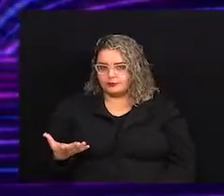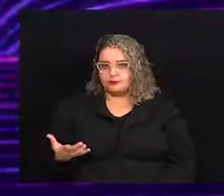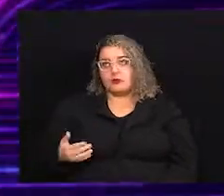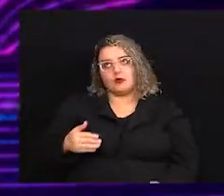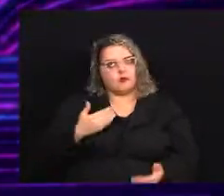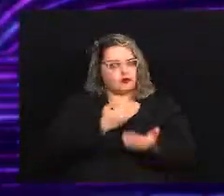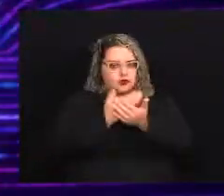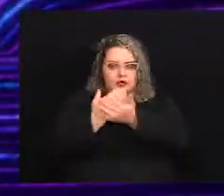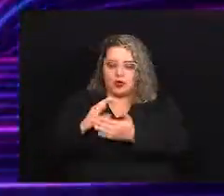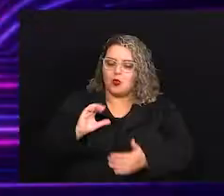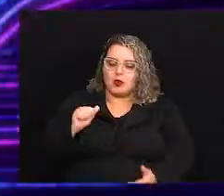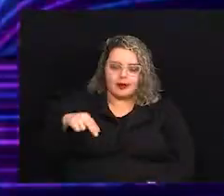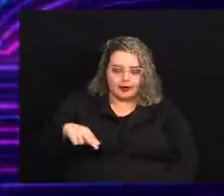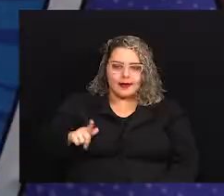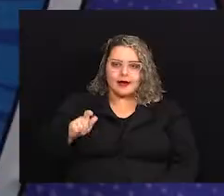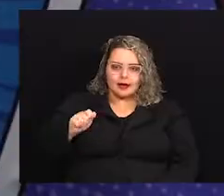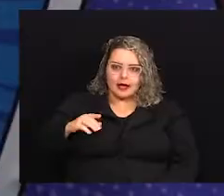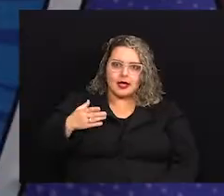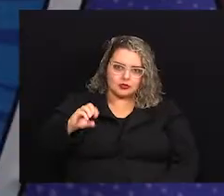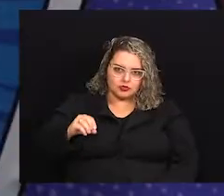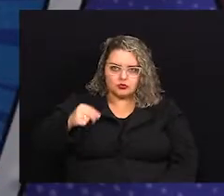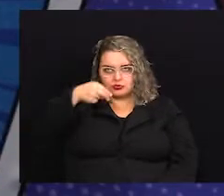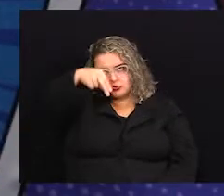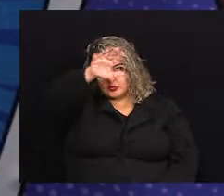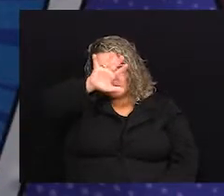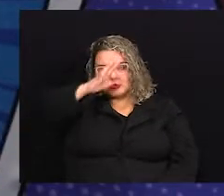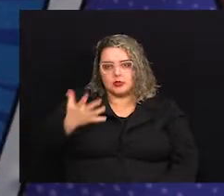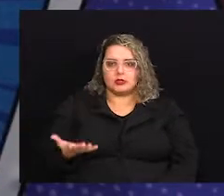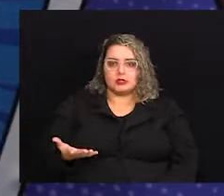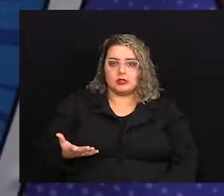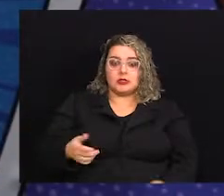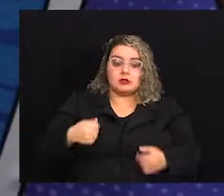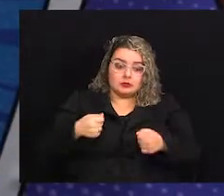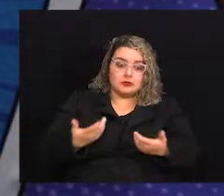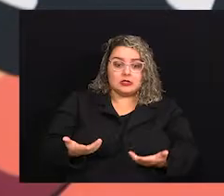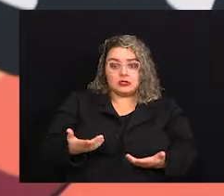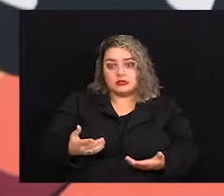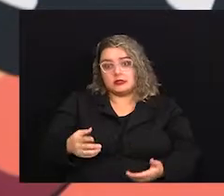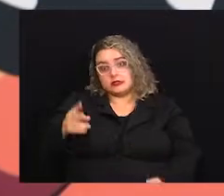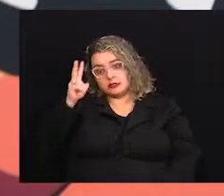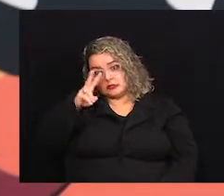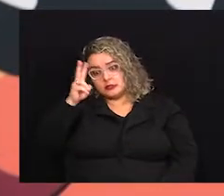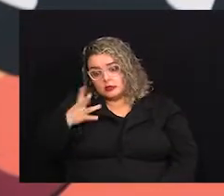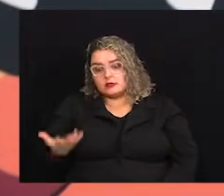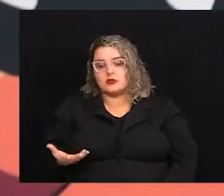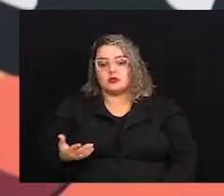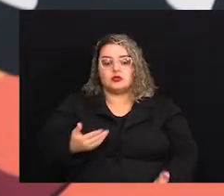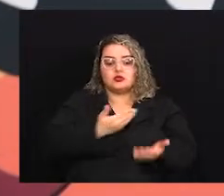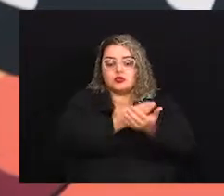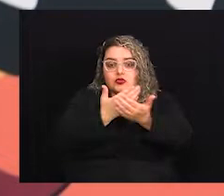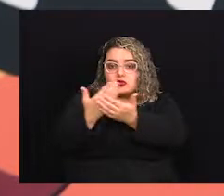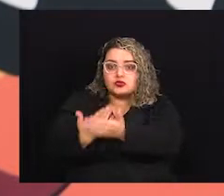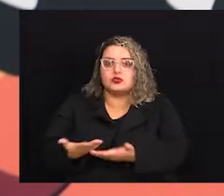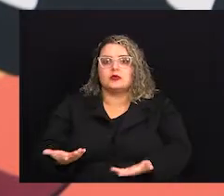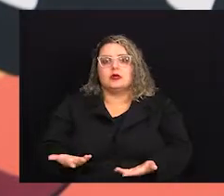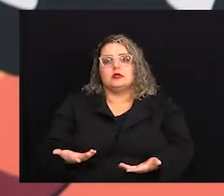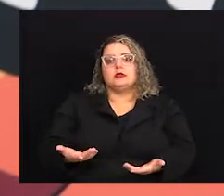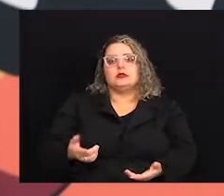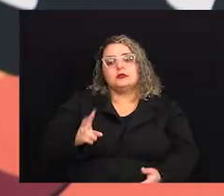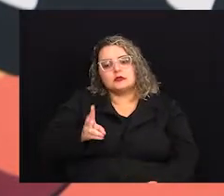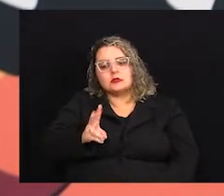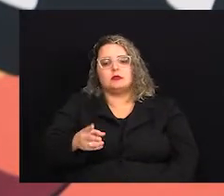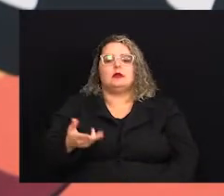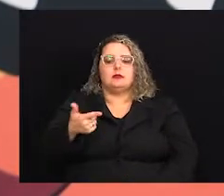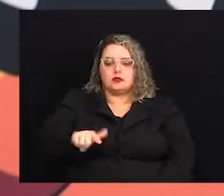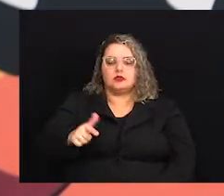meu cotidiano e se você não fizer isso, você vai contar sempre a mesma história, né? Então, basicamente, para contar